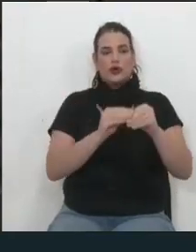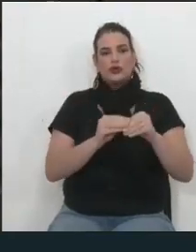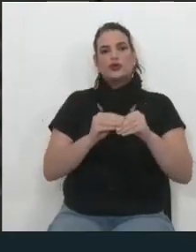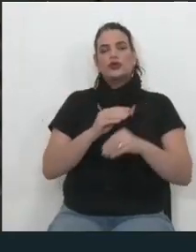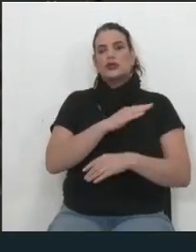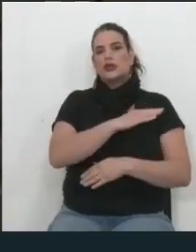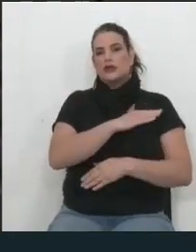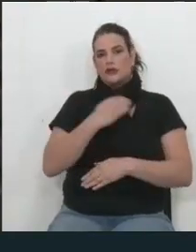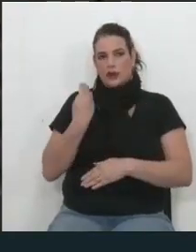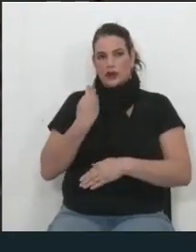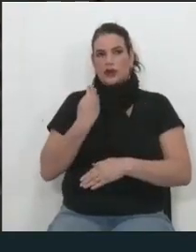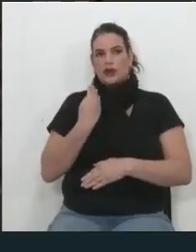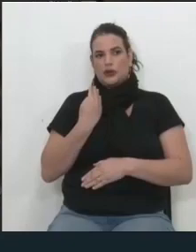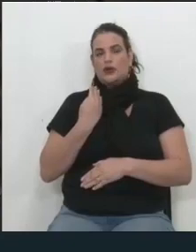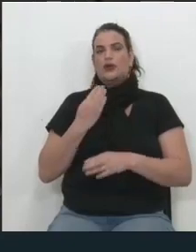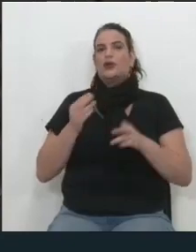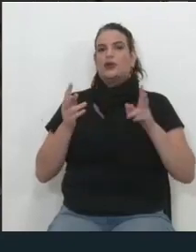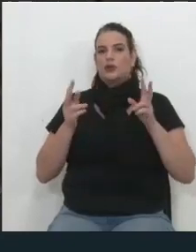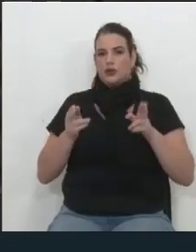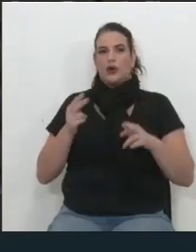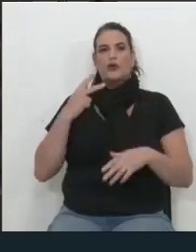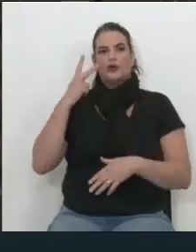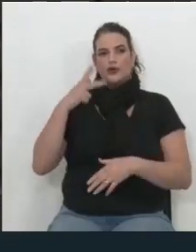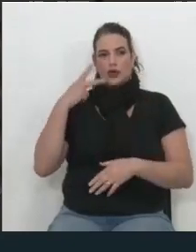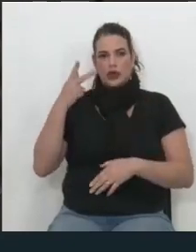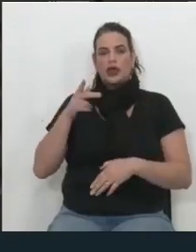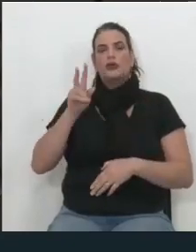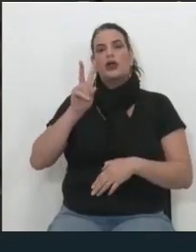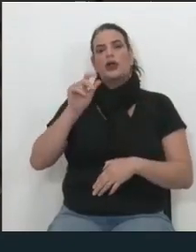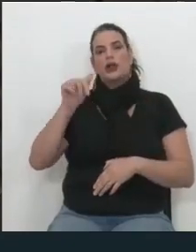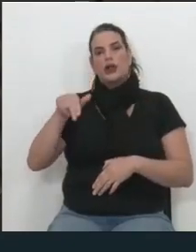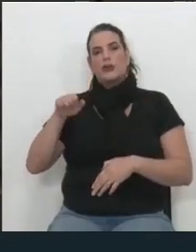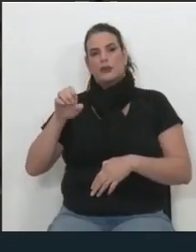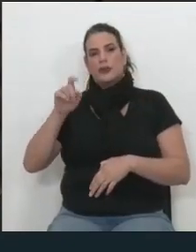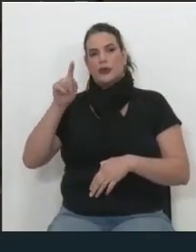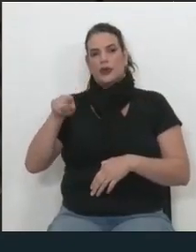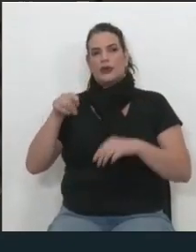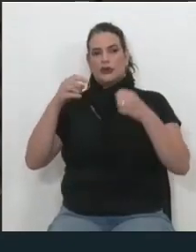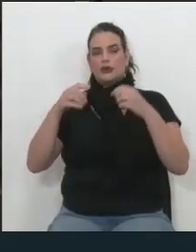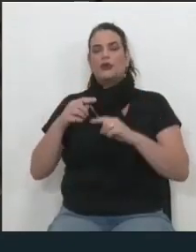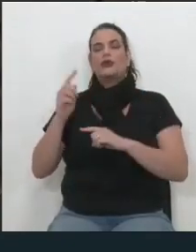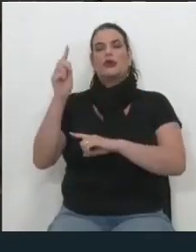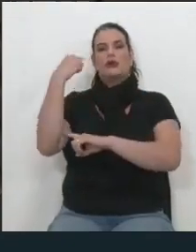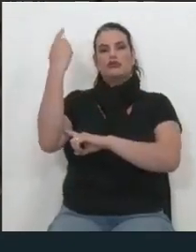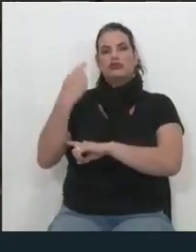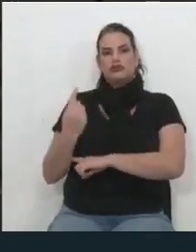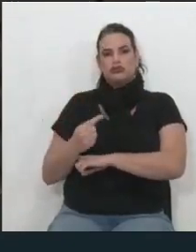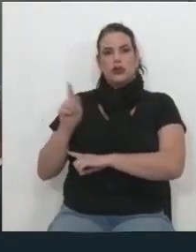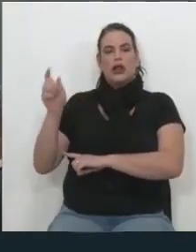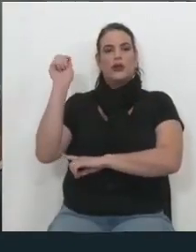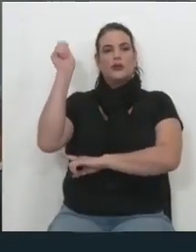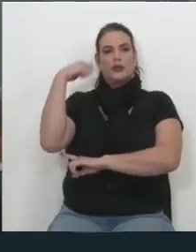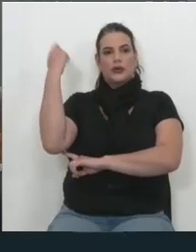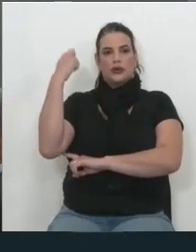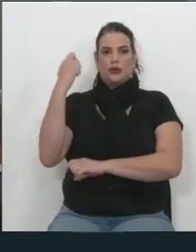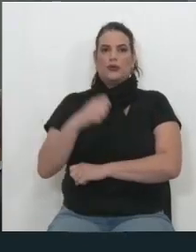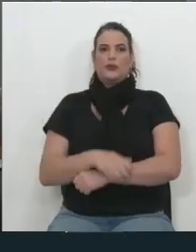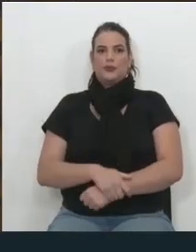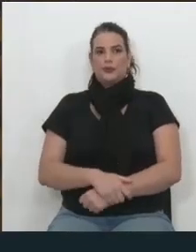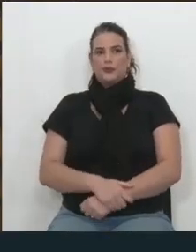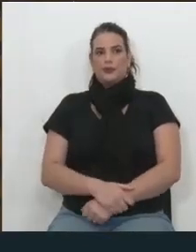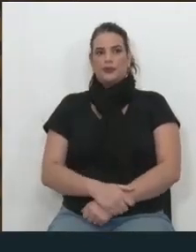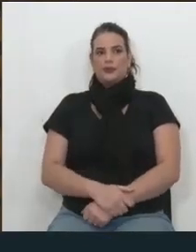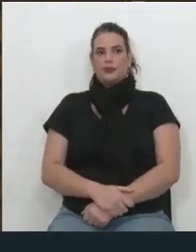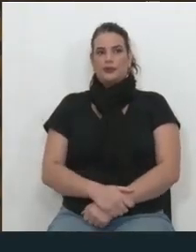faleceram, como foi dito pelo vereador Lamé, e as vítimas do ciclone do Rio Grande do Sul. Defiro o pedido de